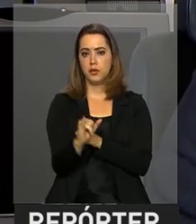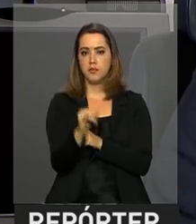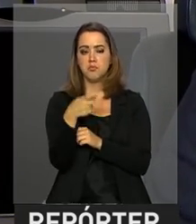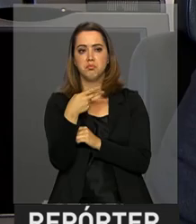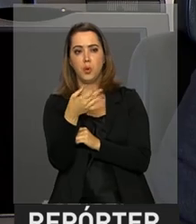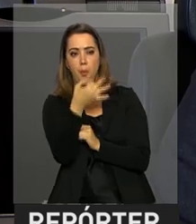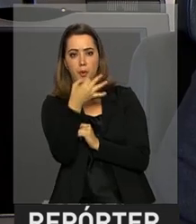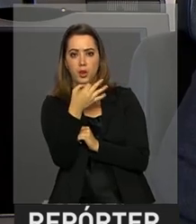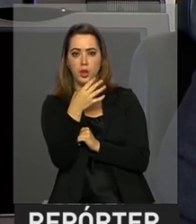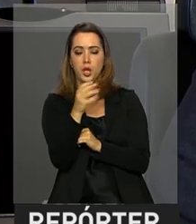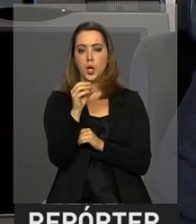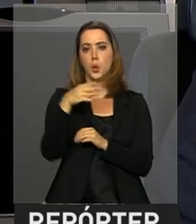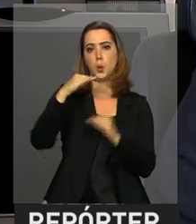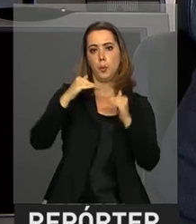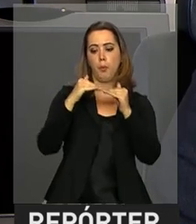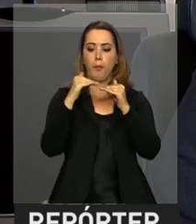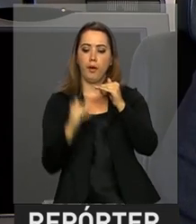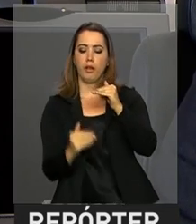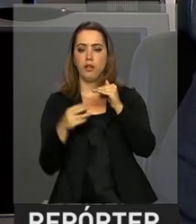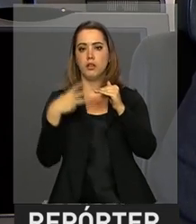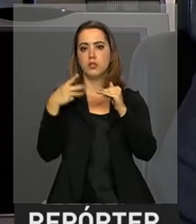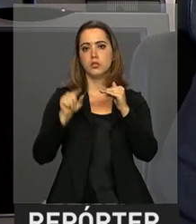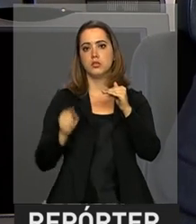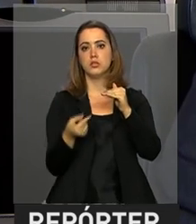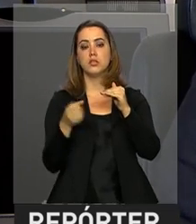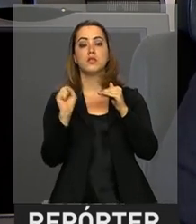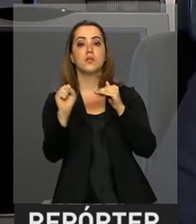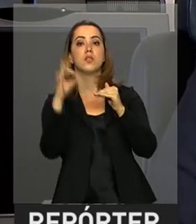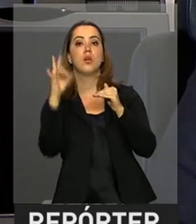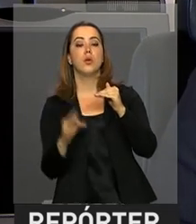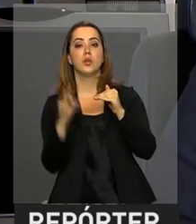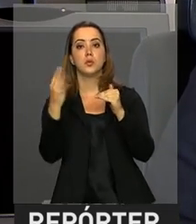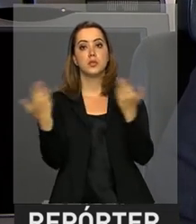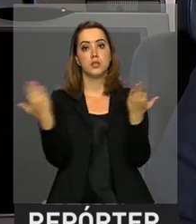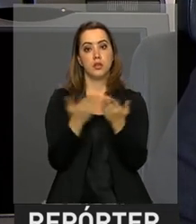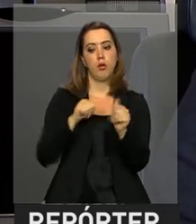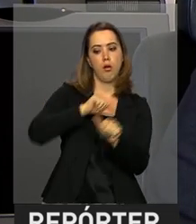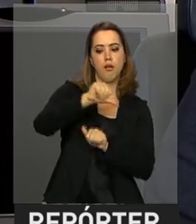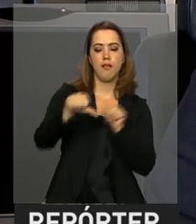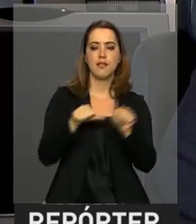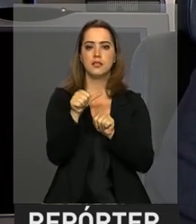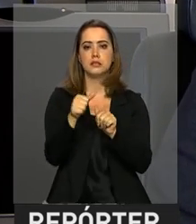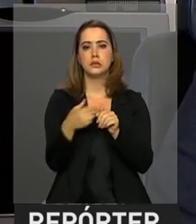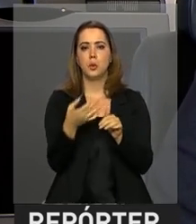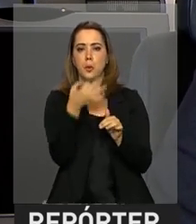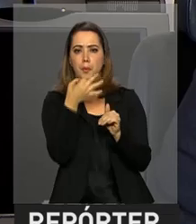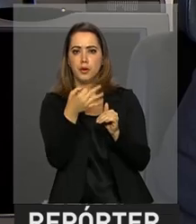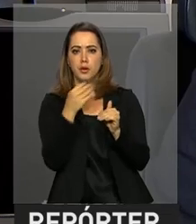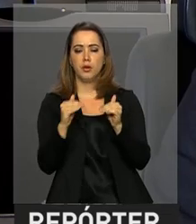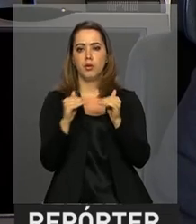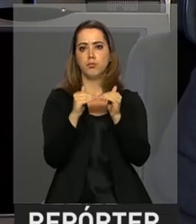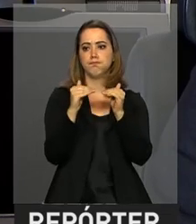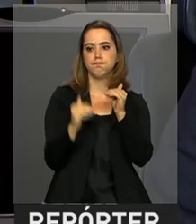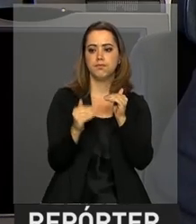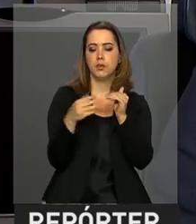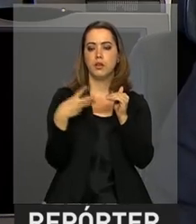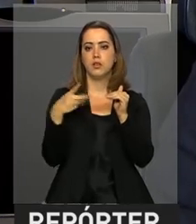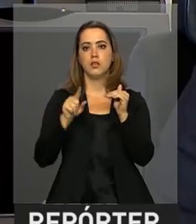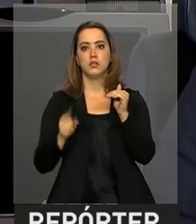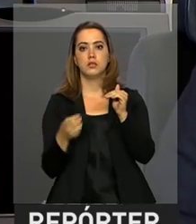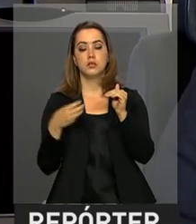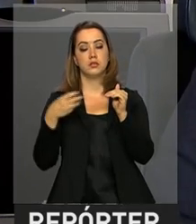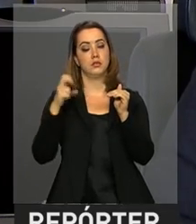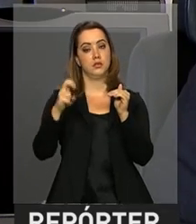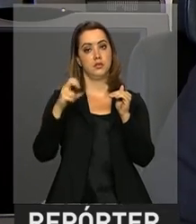de 3,8% na nossa economia, e agora eles revisaram os dados e acreditam numa queda de 3,5%. Ano que